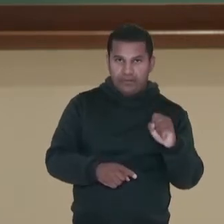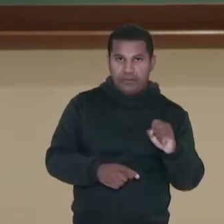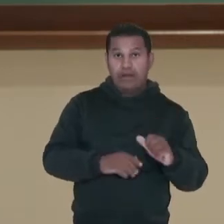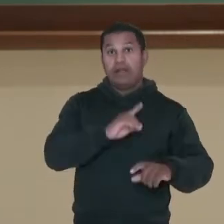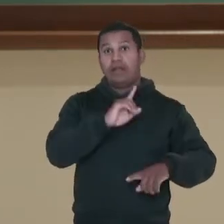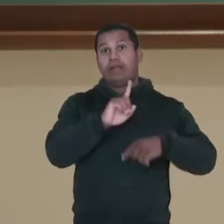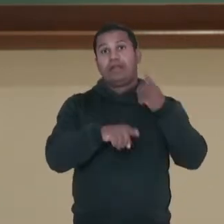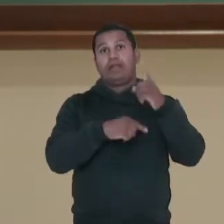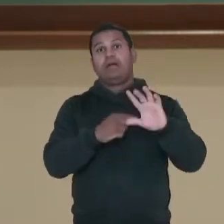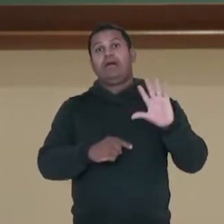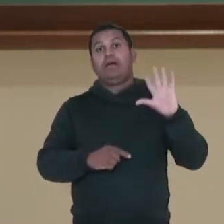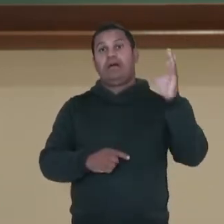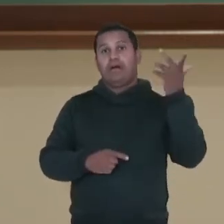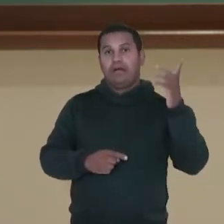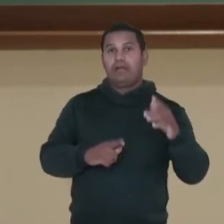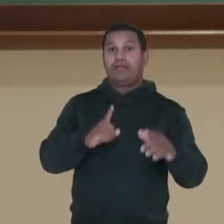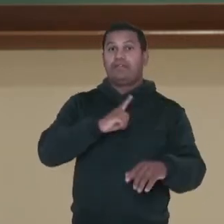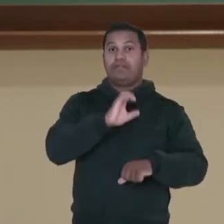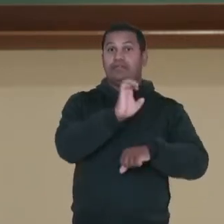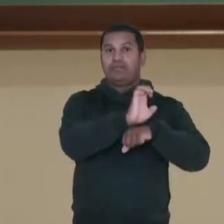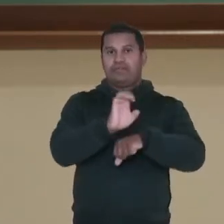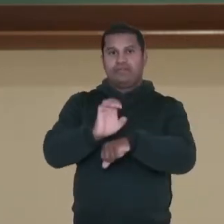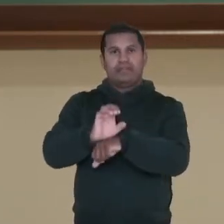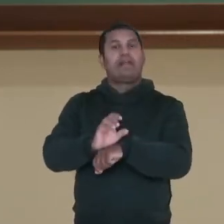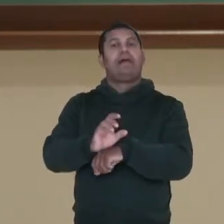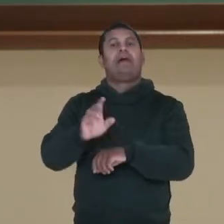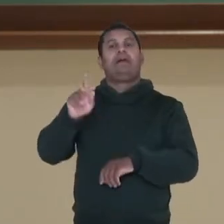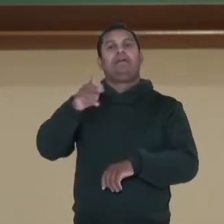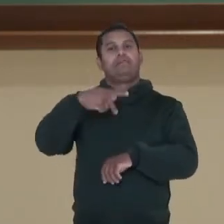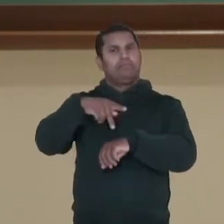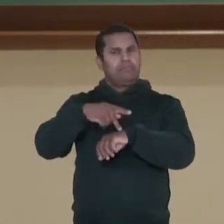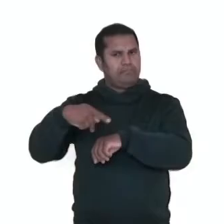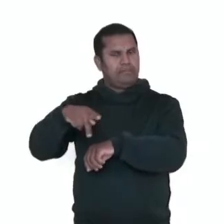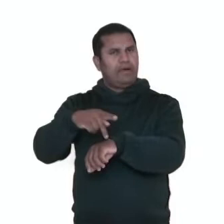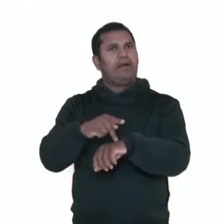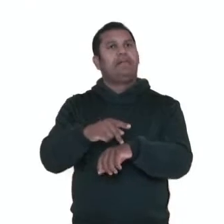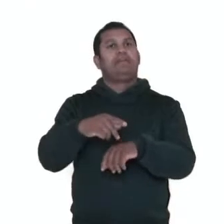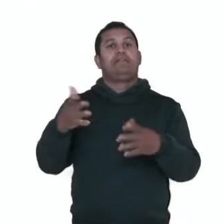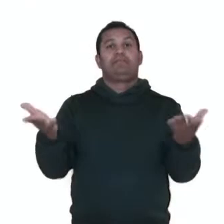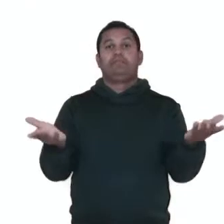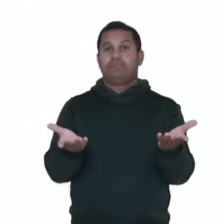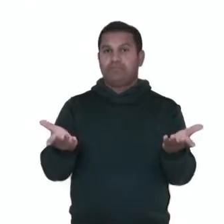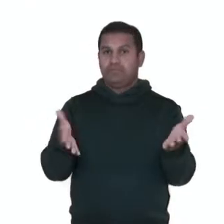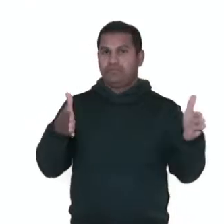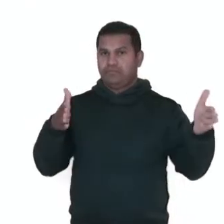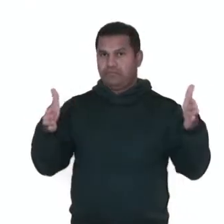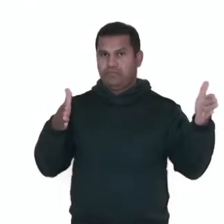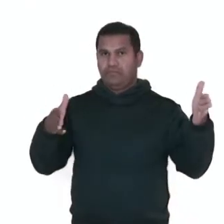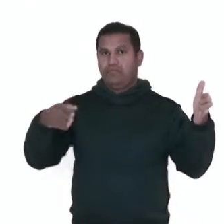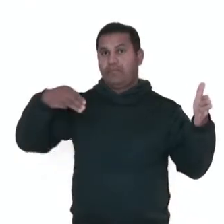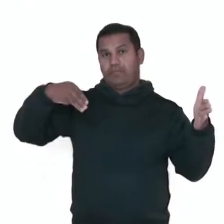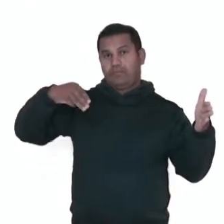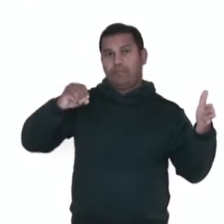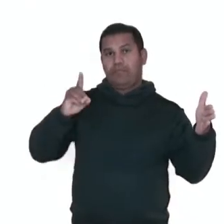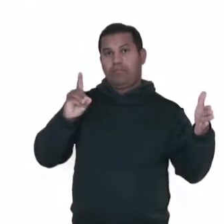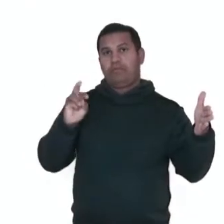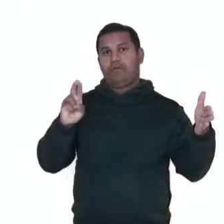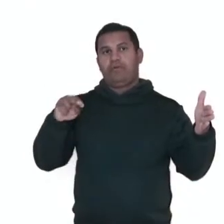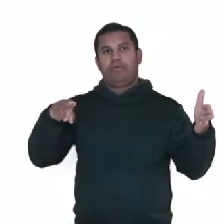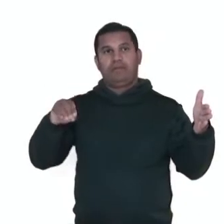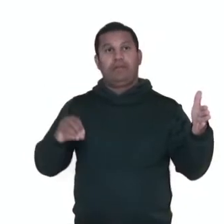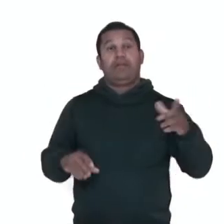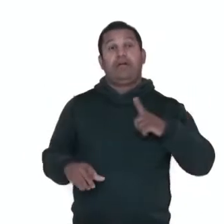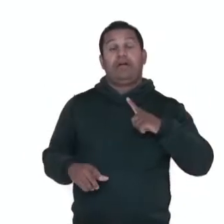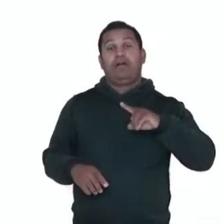nacionais, os estados nacionais modernos, né? Então veja, entre o século XV e XVIII as monarquias absolutistas